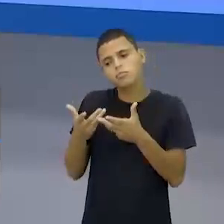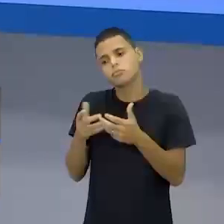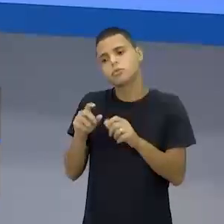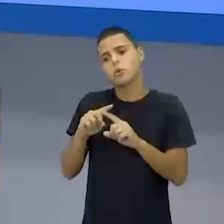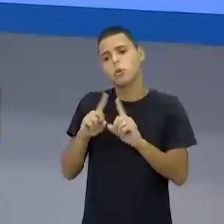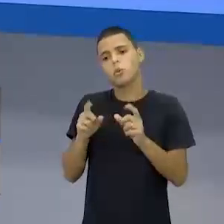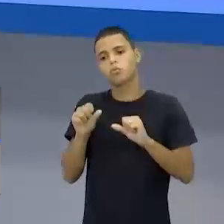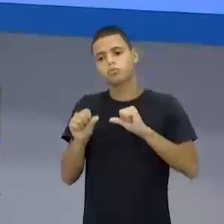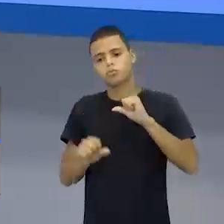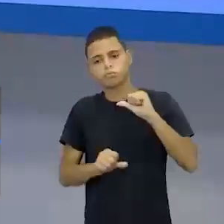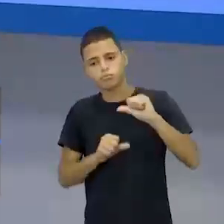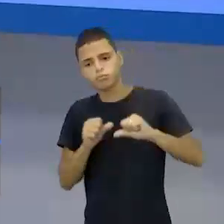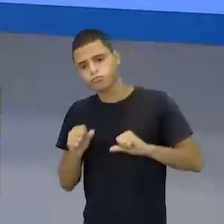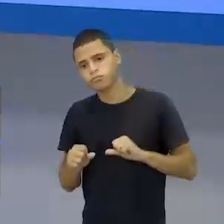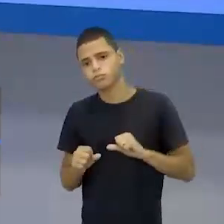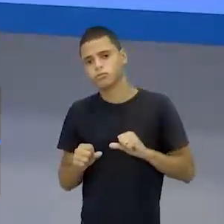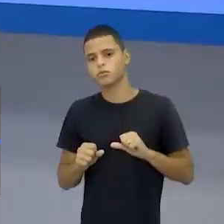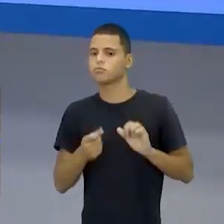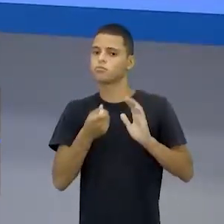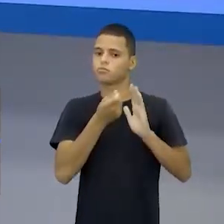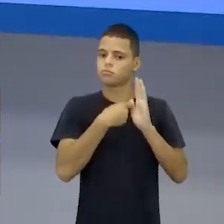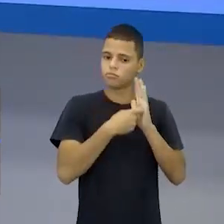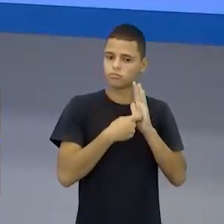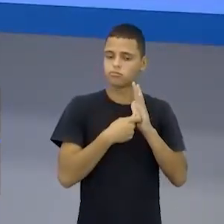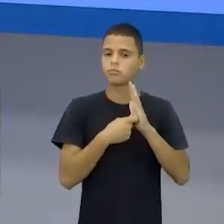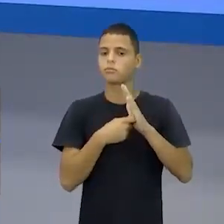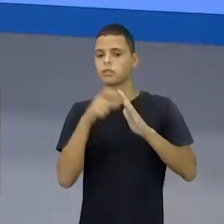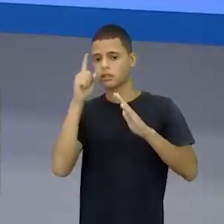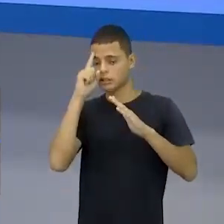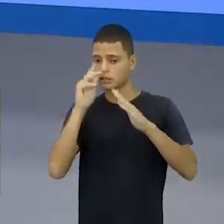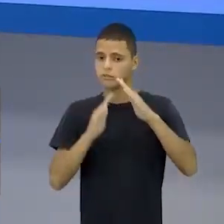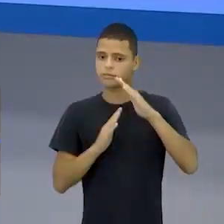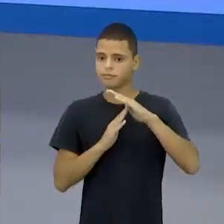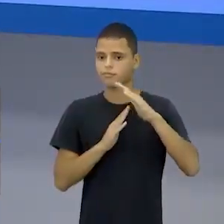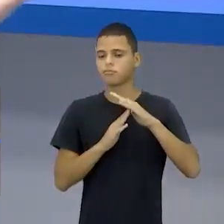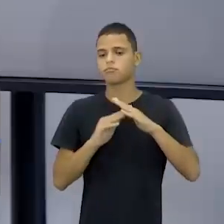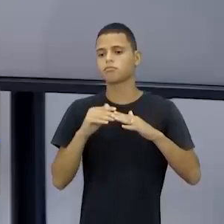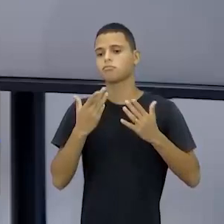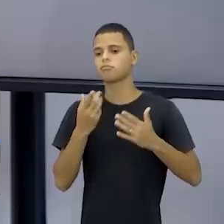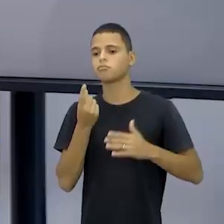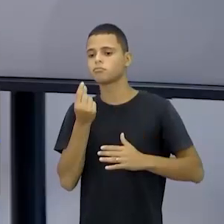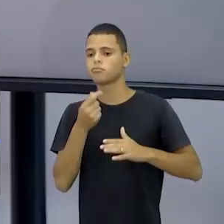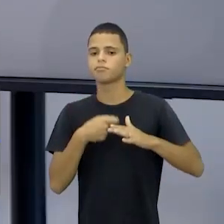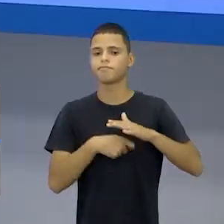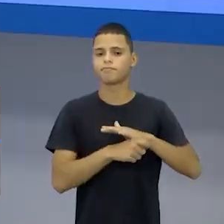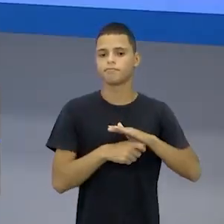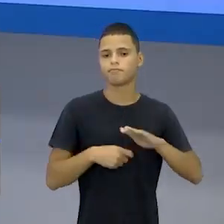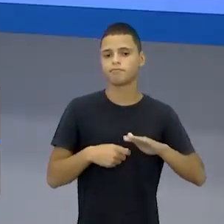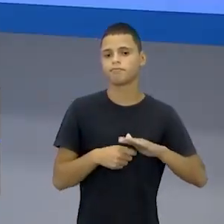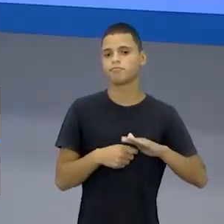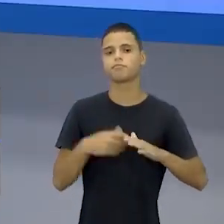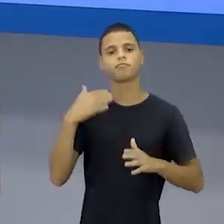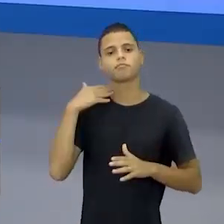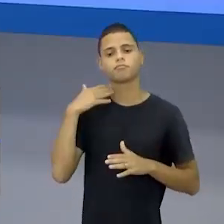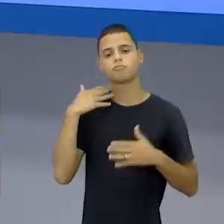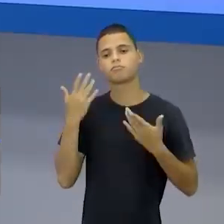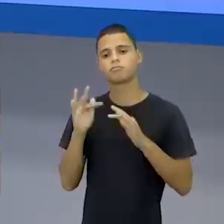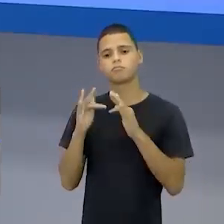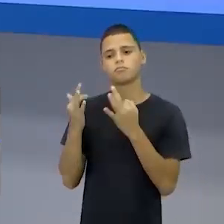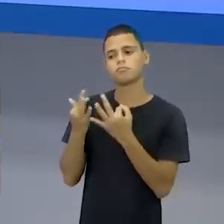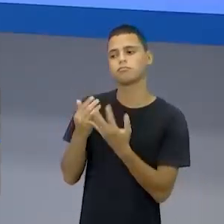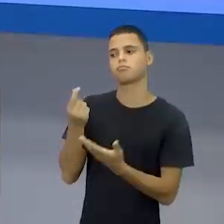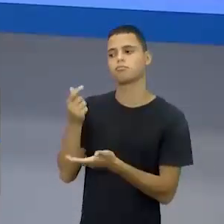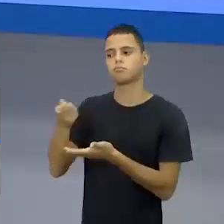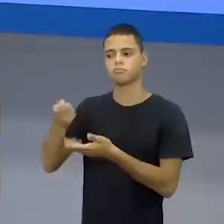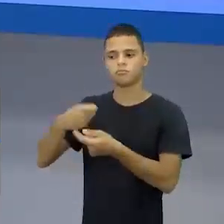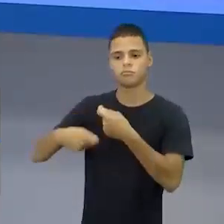ou não, ele vai anotar lá também o prazo e qual tipo de investimento ele vai fazer. Exatamente. Se é aquele investimento com um banco, se é um investimento com familiar, ou se